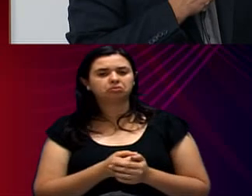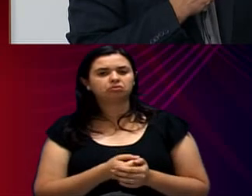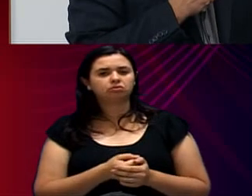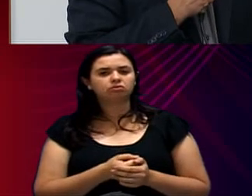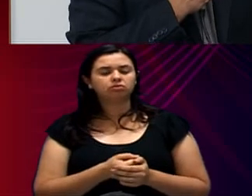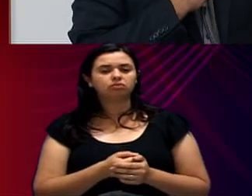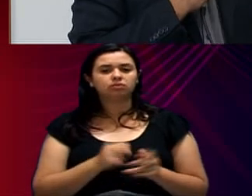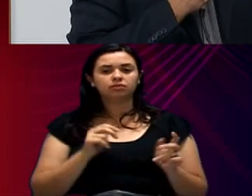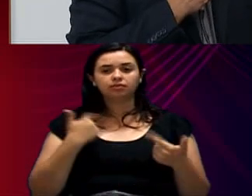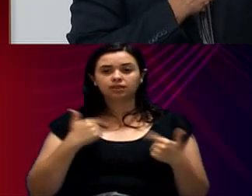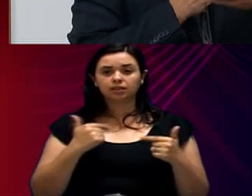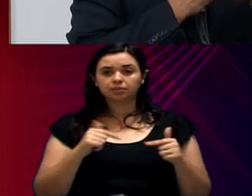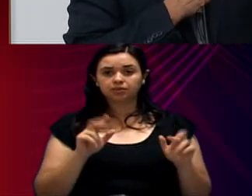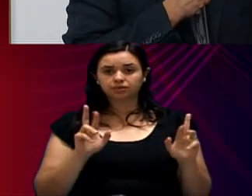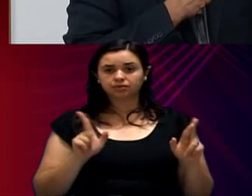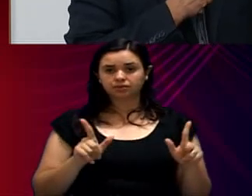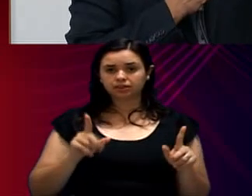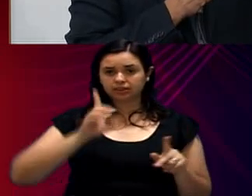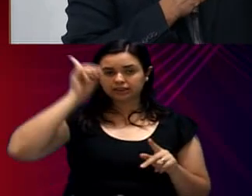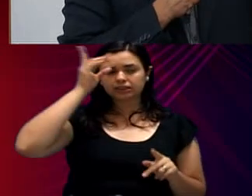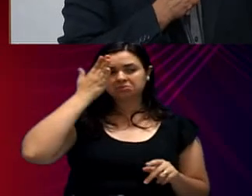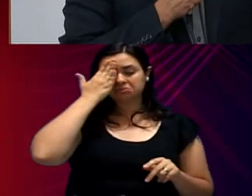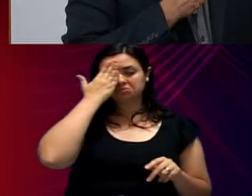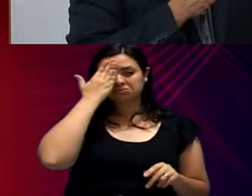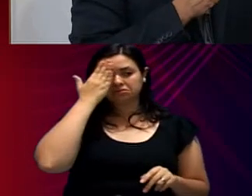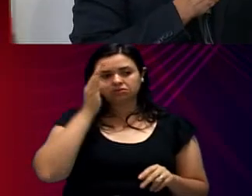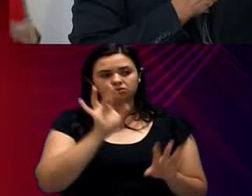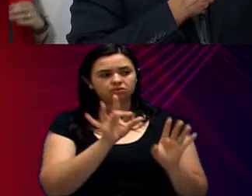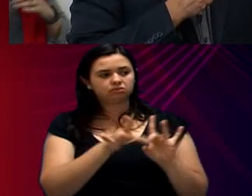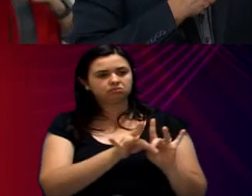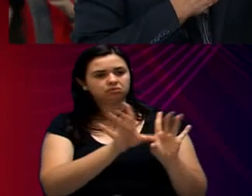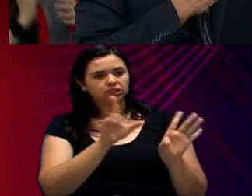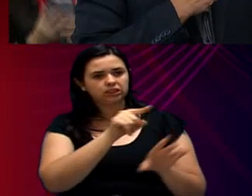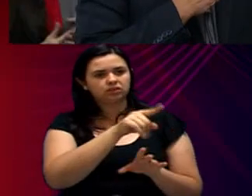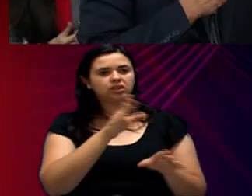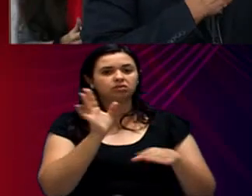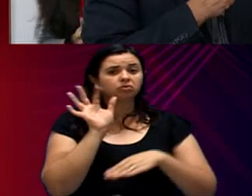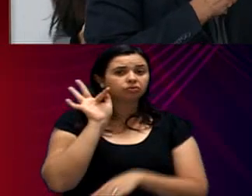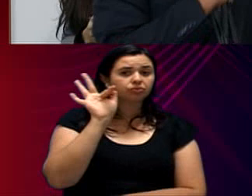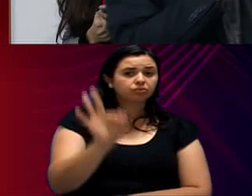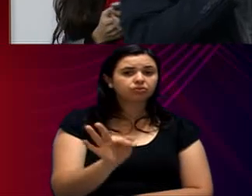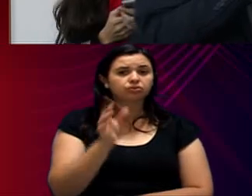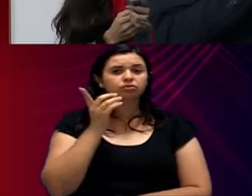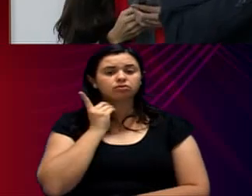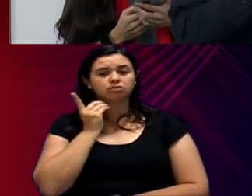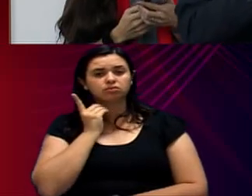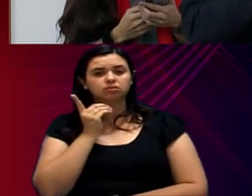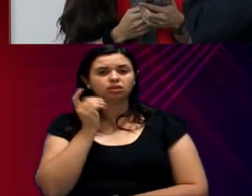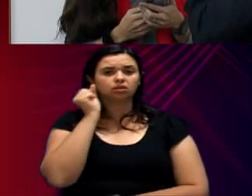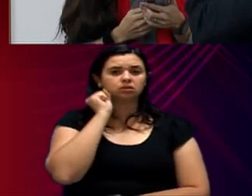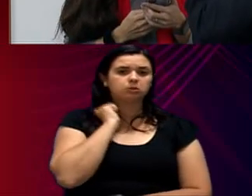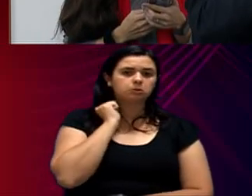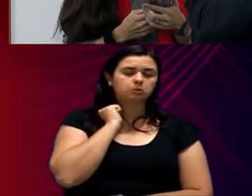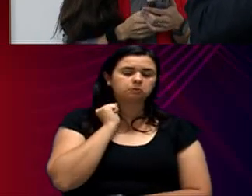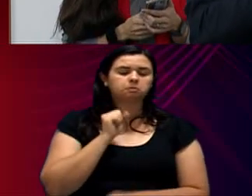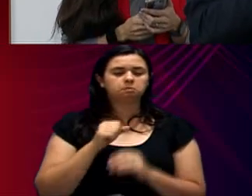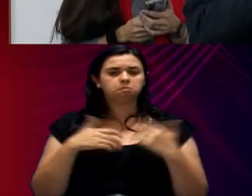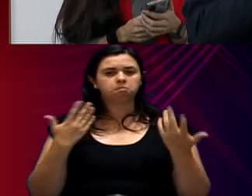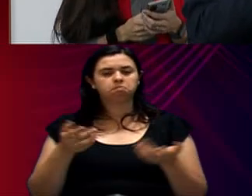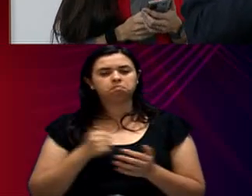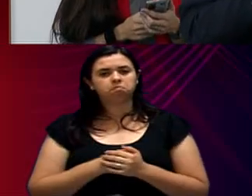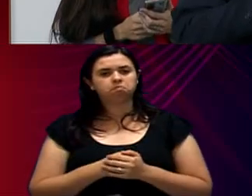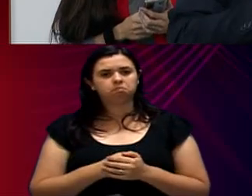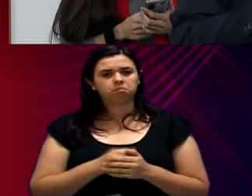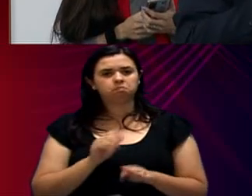né? Deus sabe o que faz, tudo tem seu tempo, mas eu acho que o Manga um dia vai ser senador, deputado, sei lá. Tá bom? Tenho dito, Deus abençoe a todos. Que